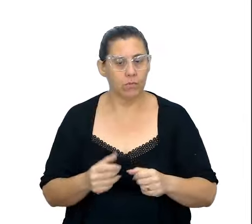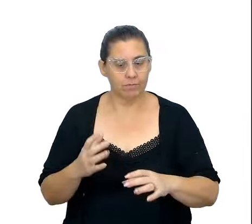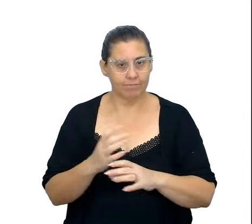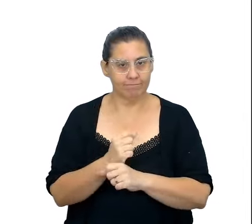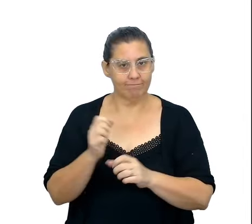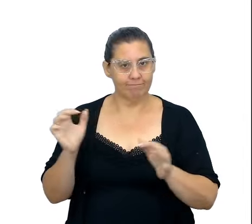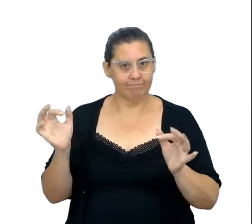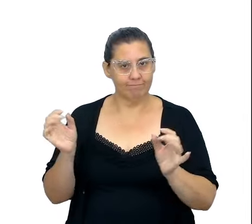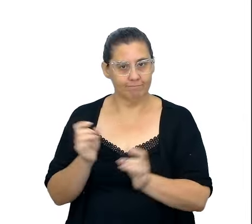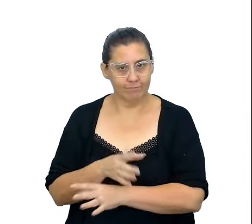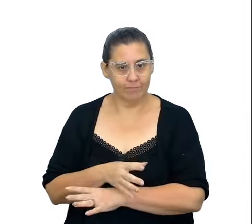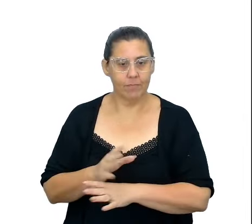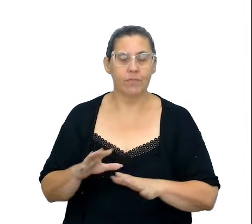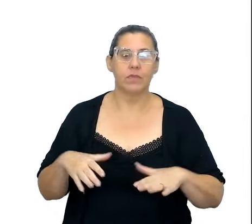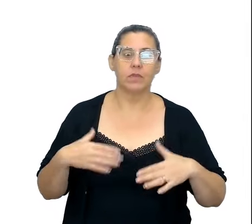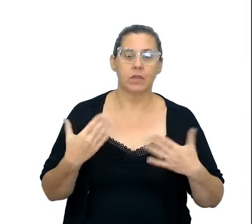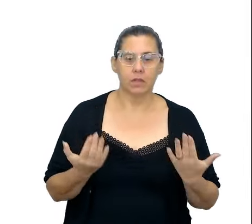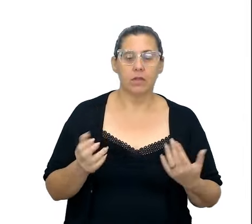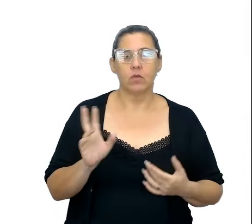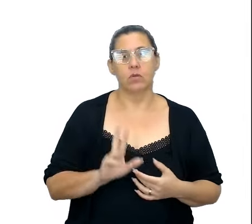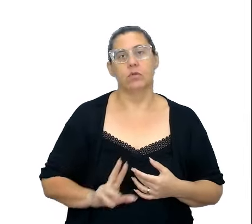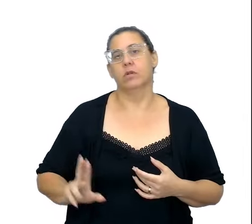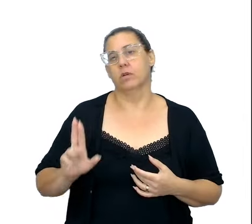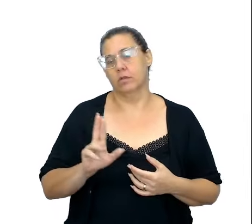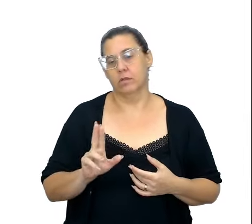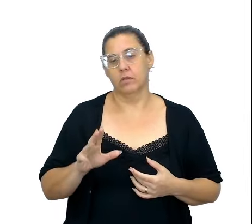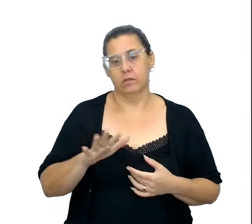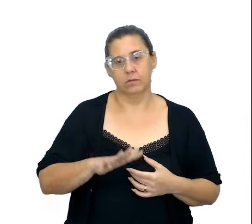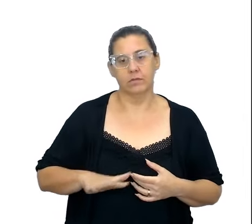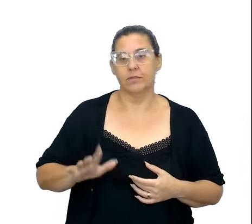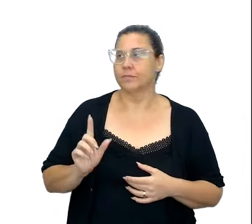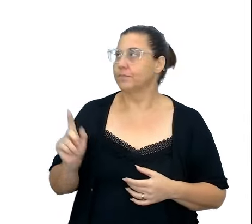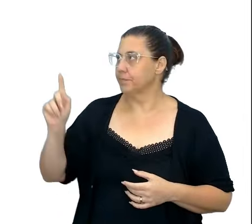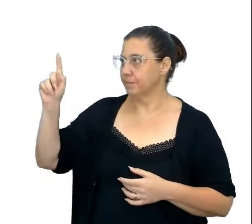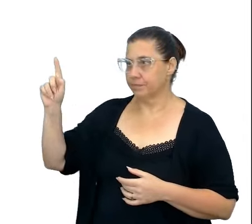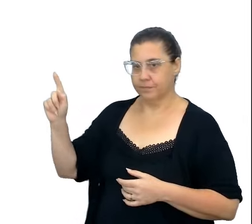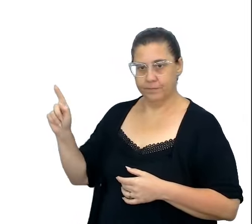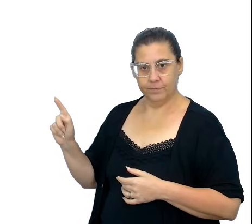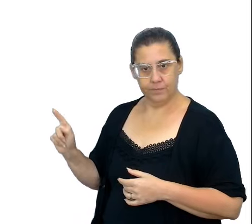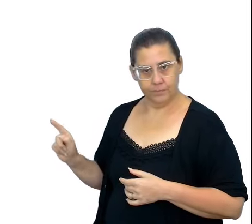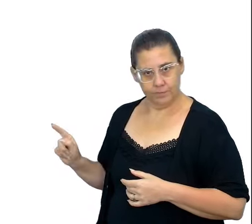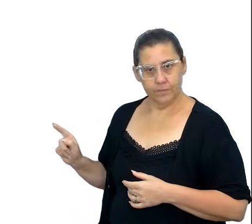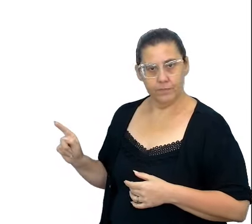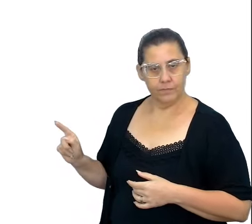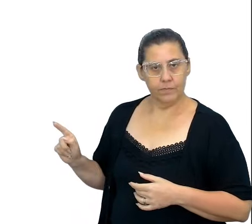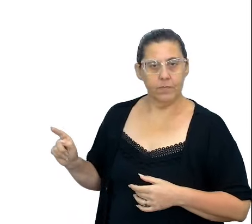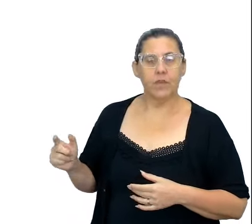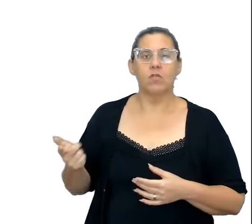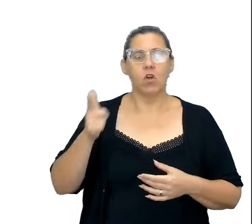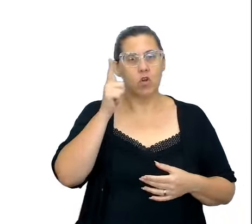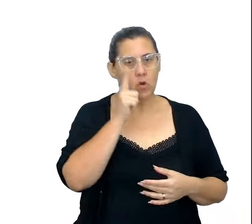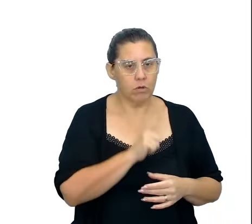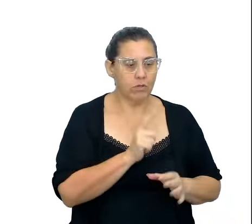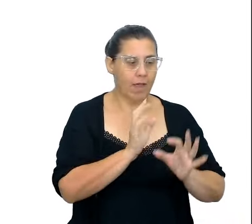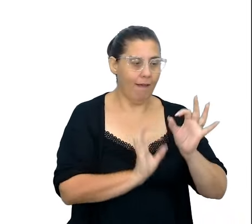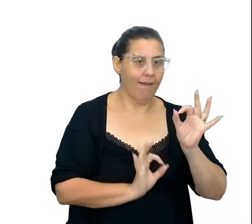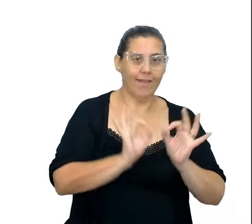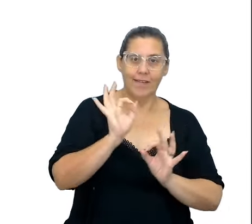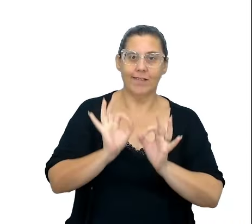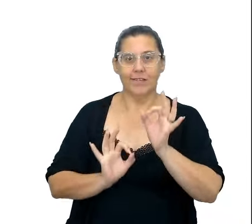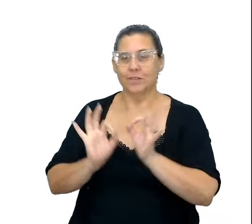resultado final. Então, ele, usando aqui esse quadro, né, proposto aqui na aula 6, ele vai conseguir construir